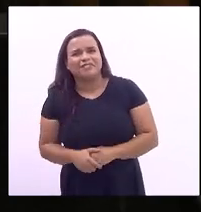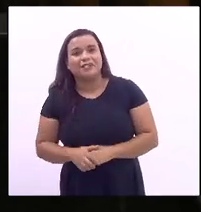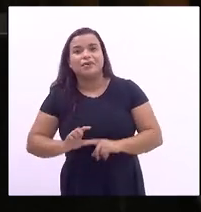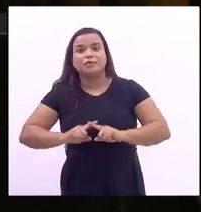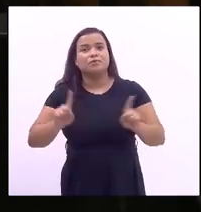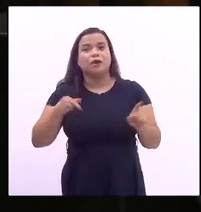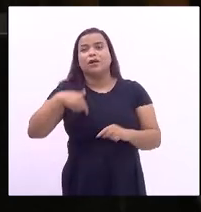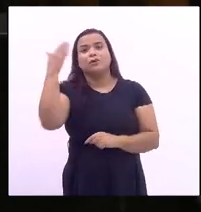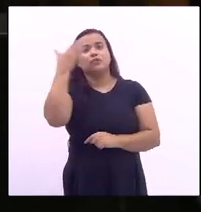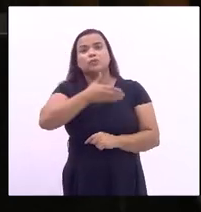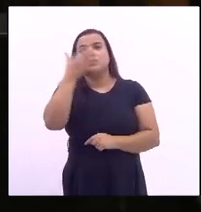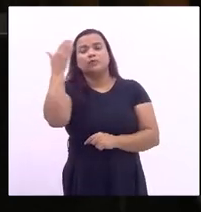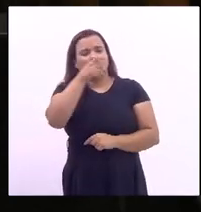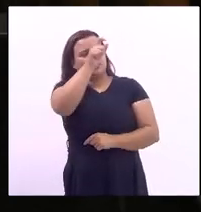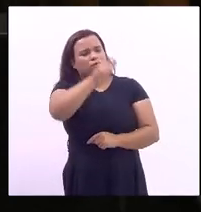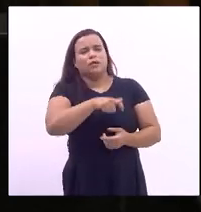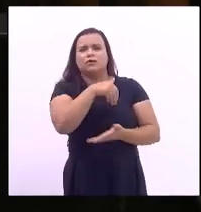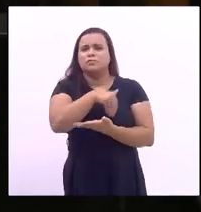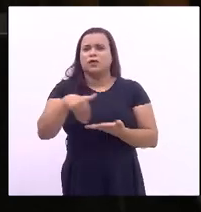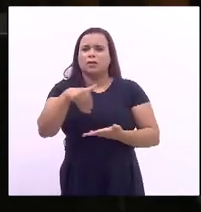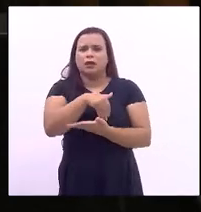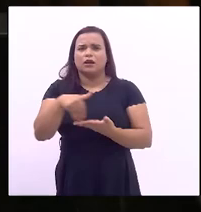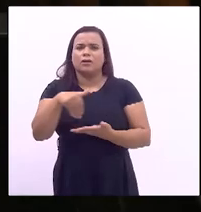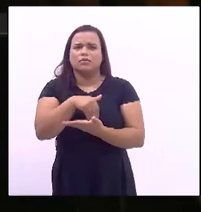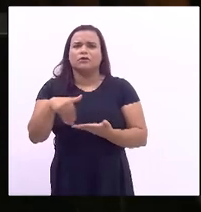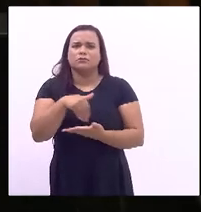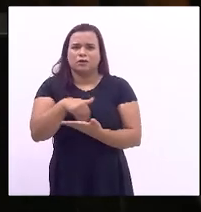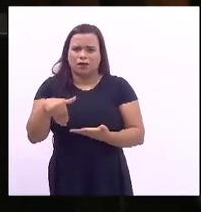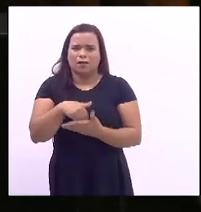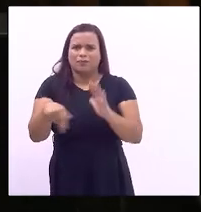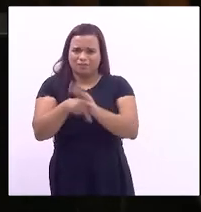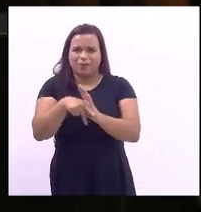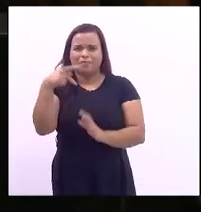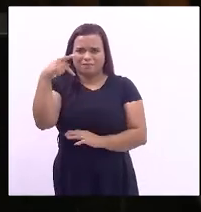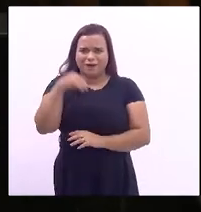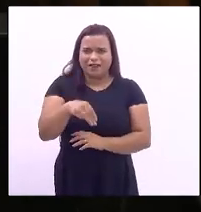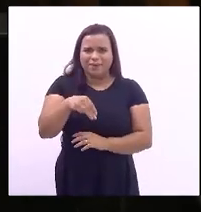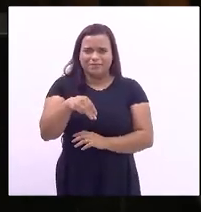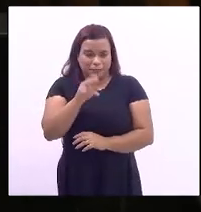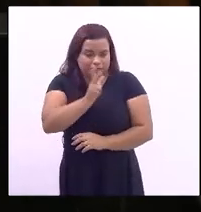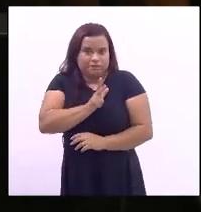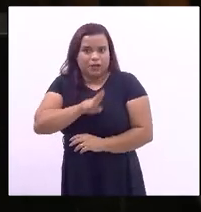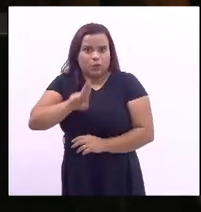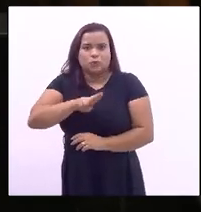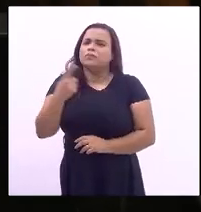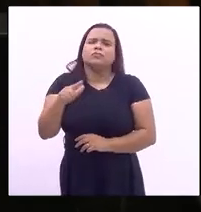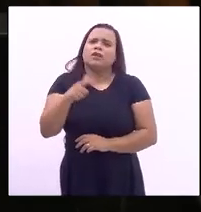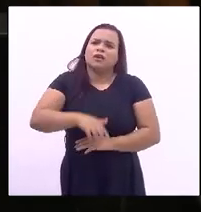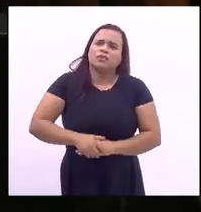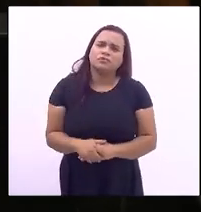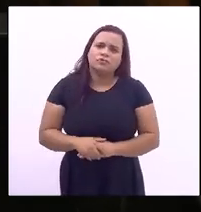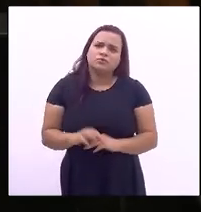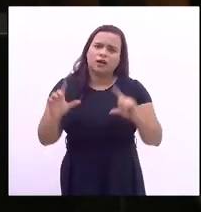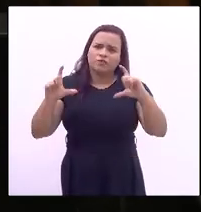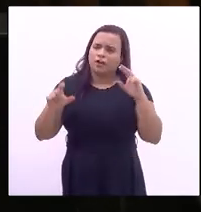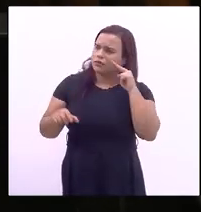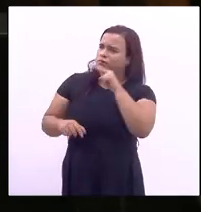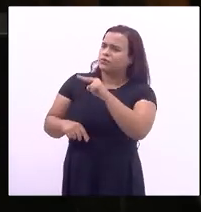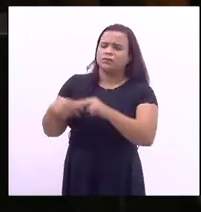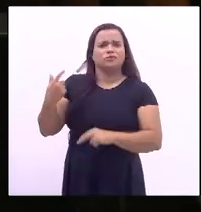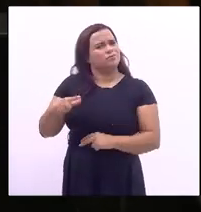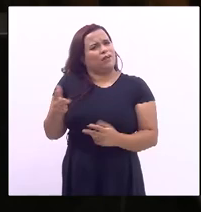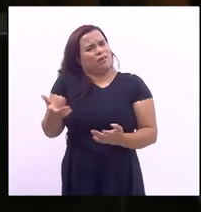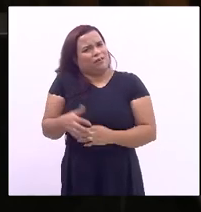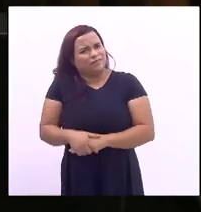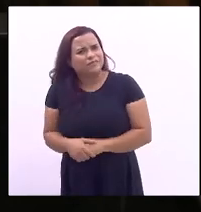o secretário da PM usando a câmera na farda dele na foto publicada investimento